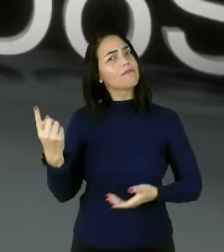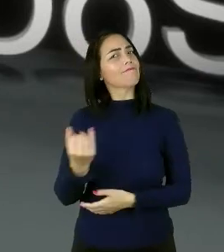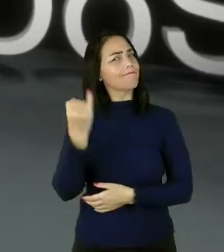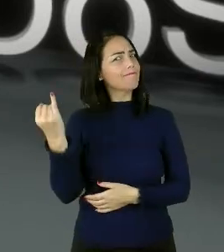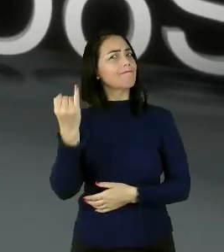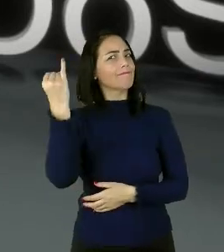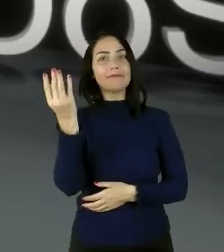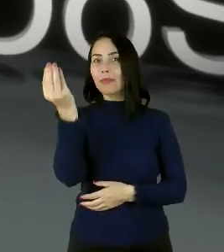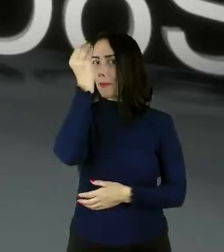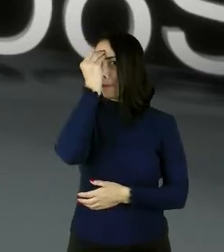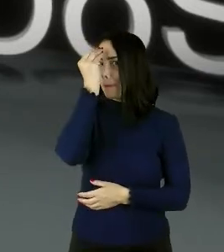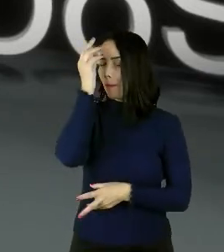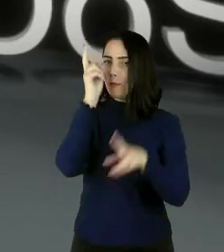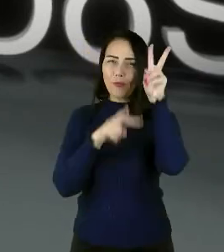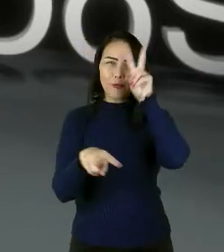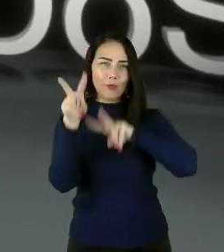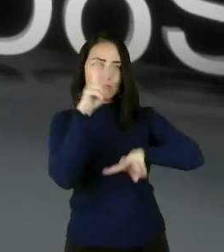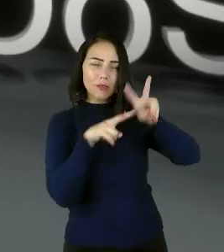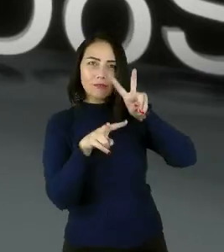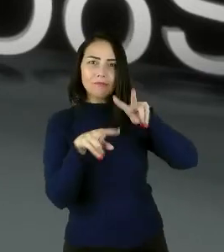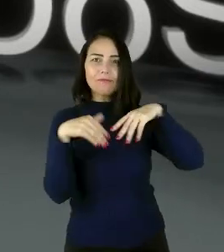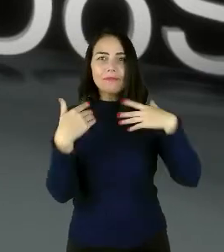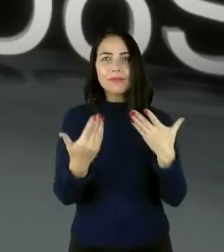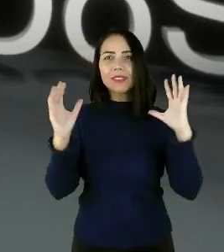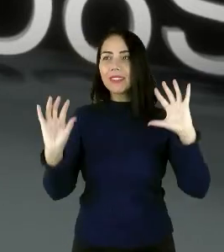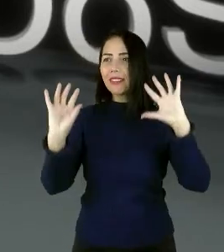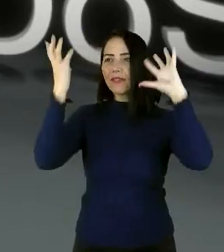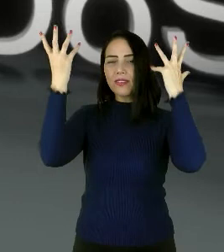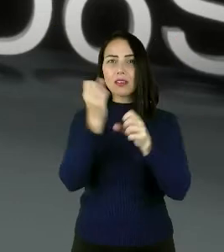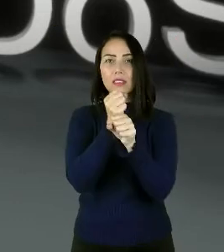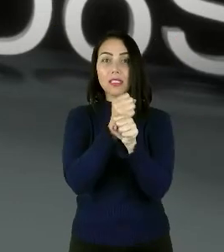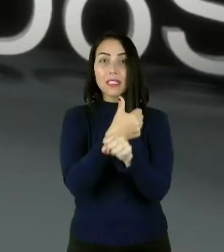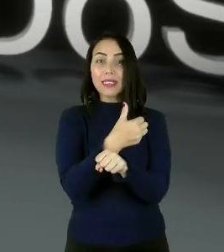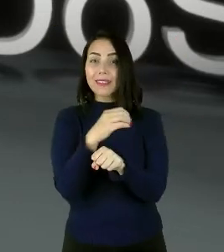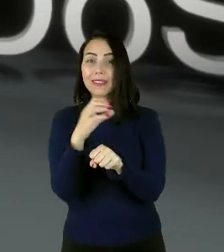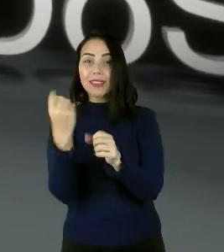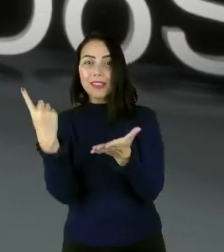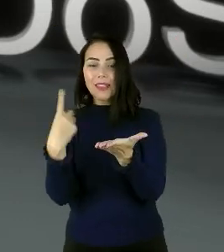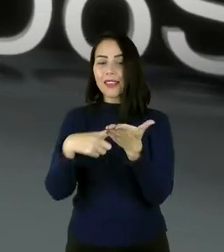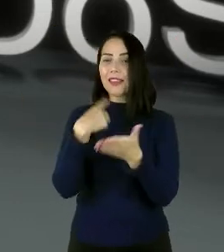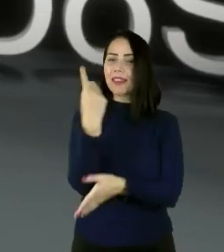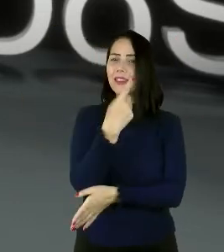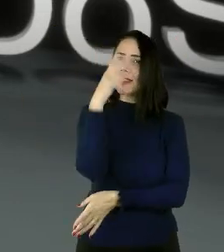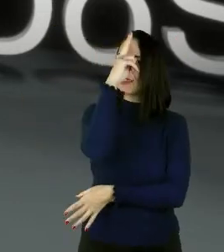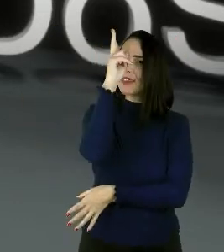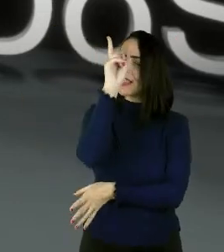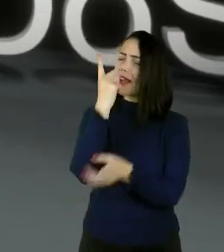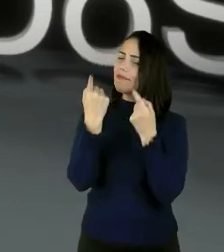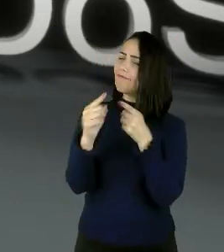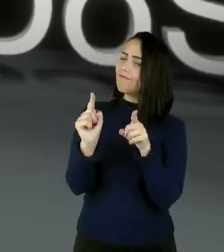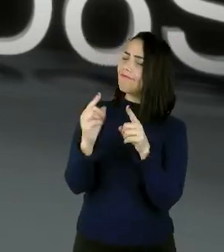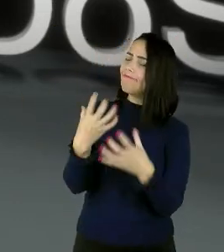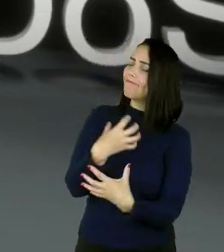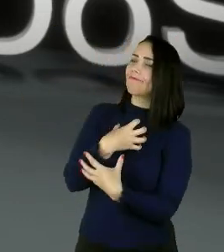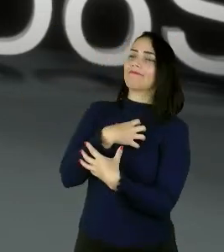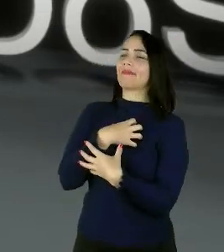da memória visual as festividades do Centenário ao registrar a nossa história provocar